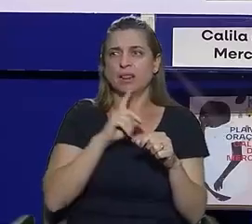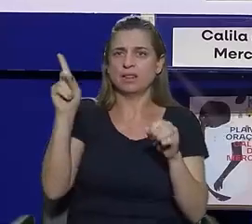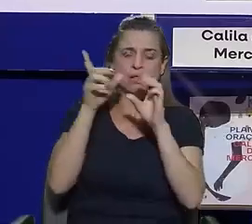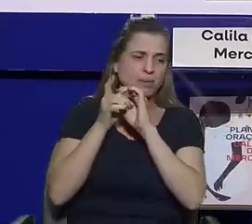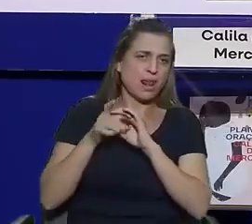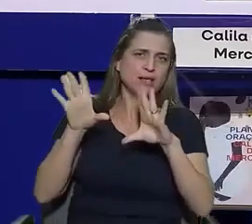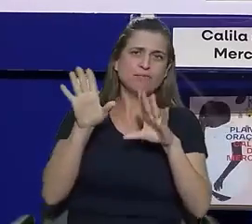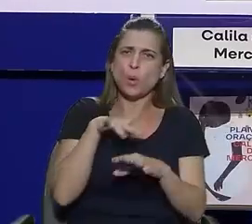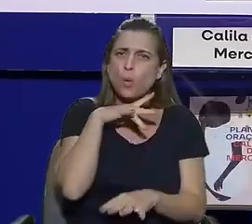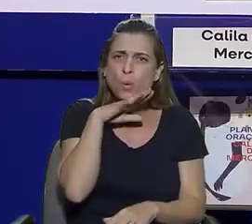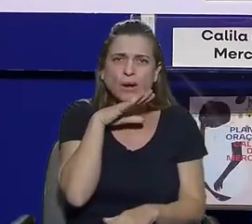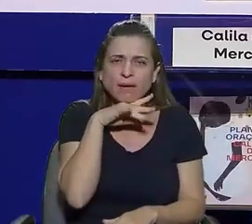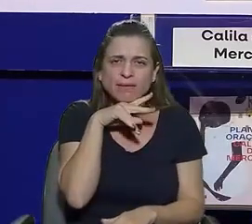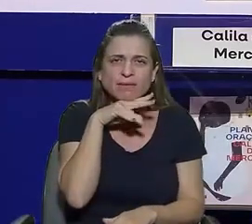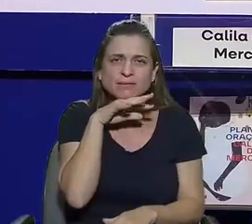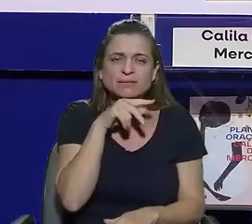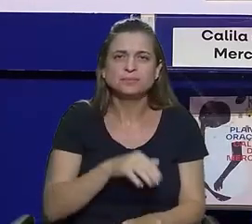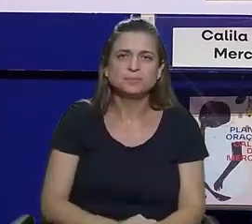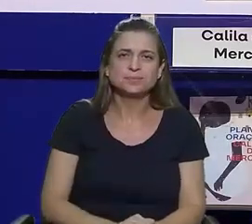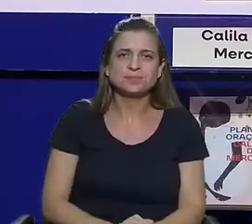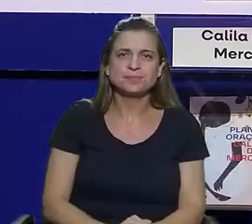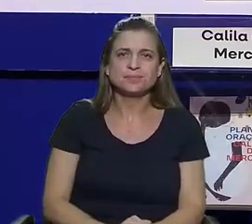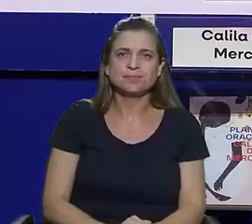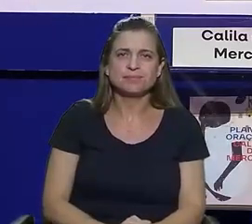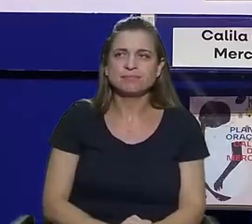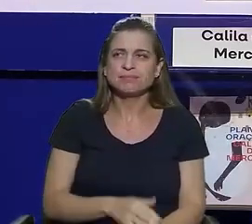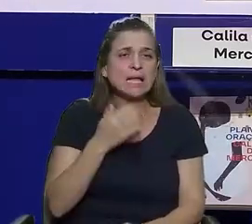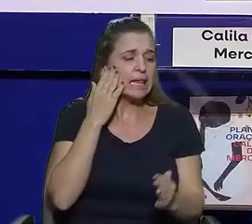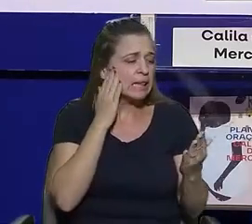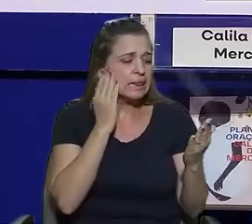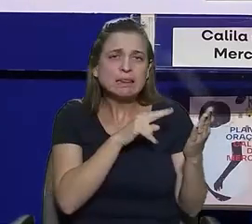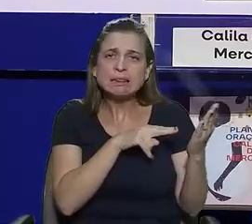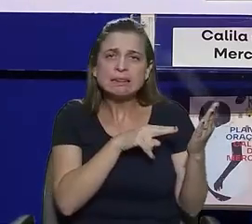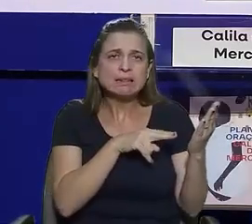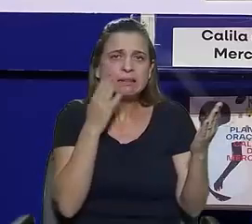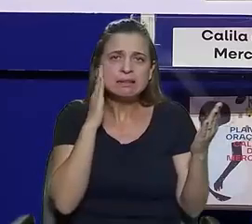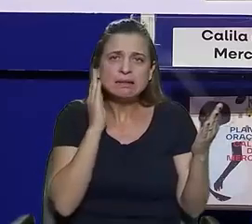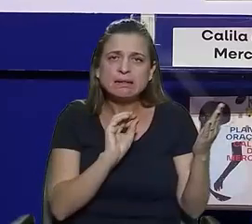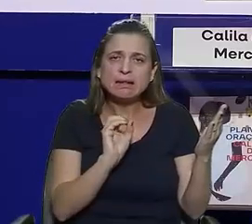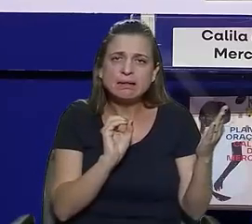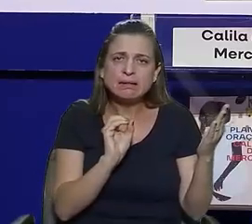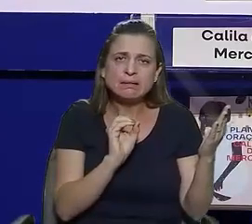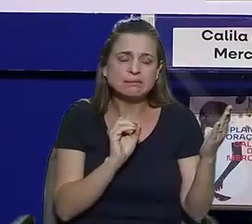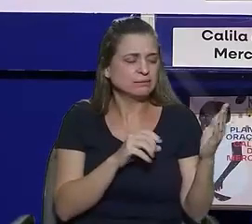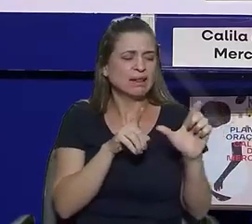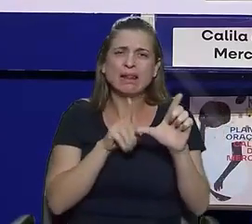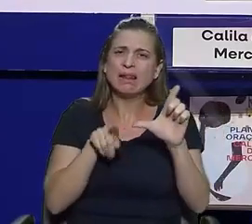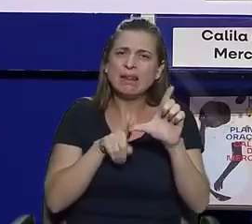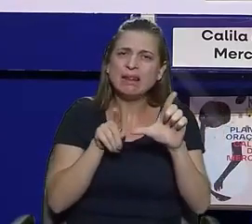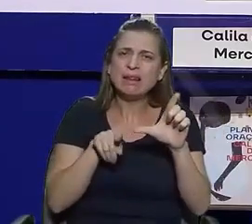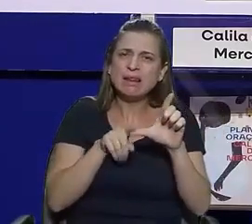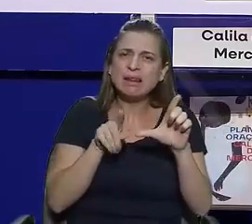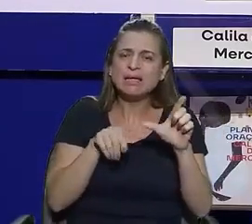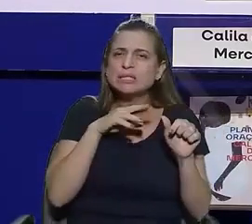é muito ruim. Não estava entendendo nada. Que letra ruim era